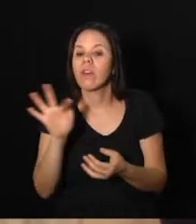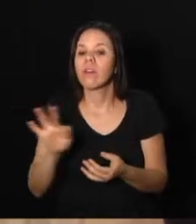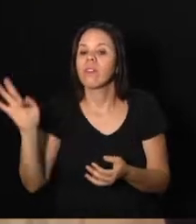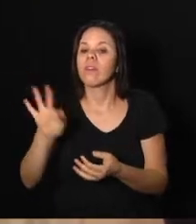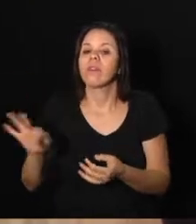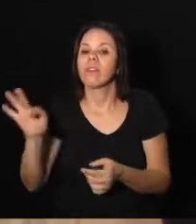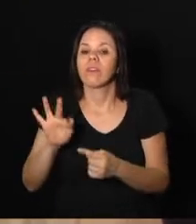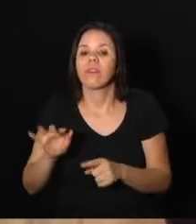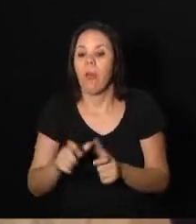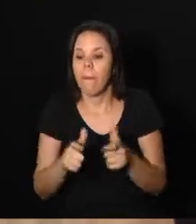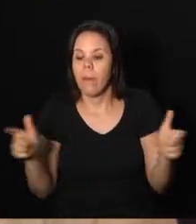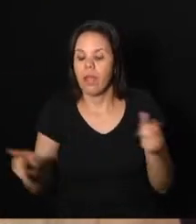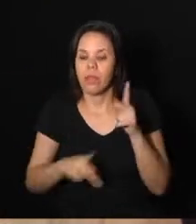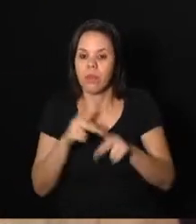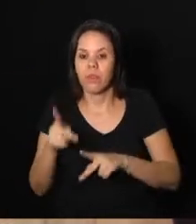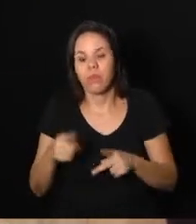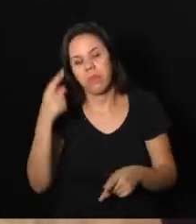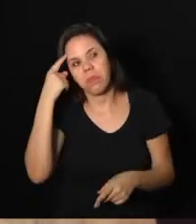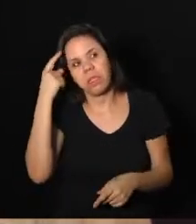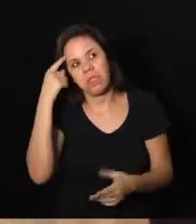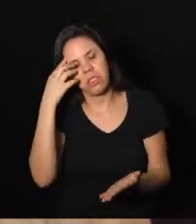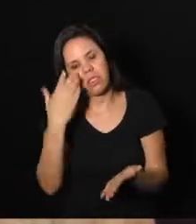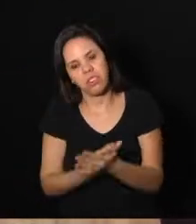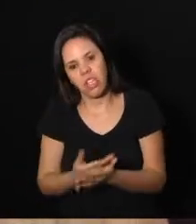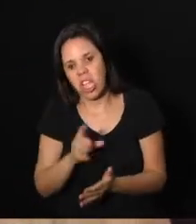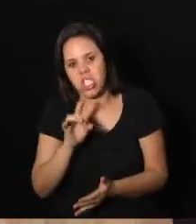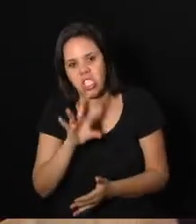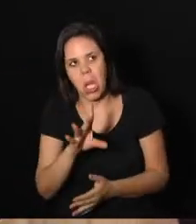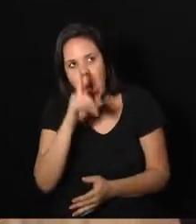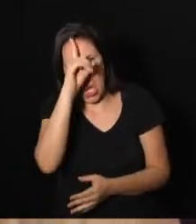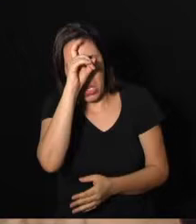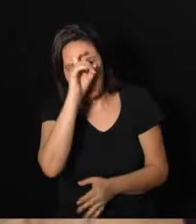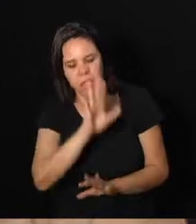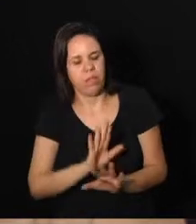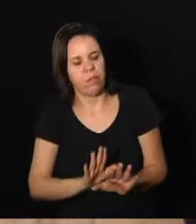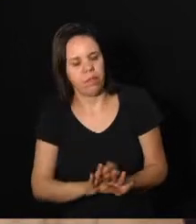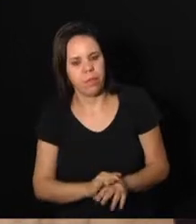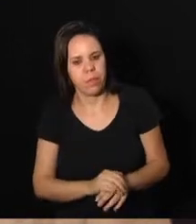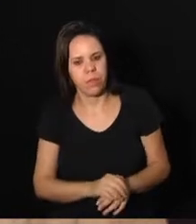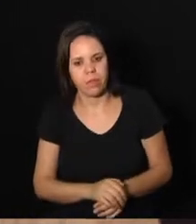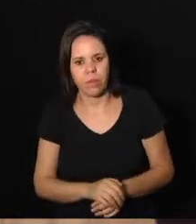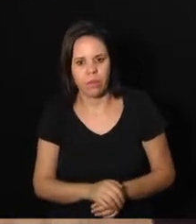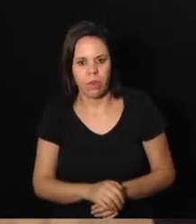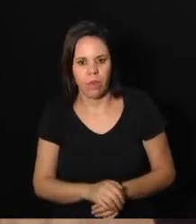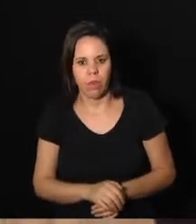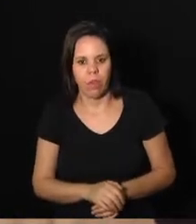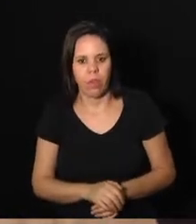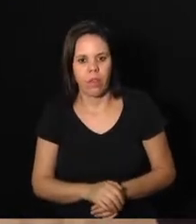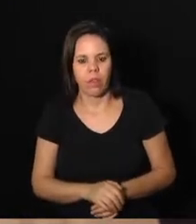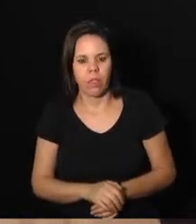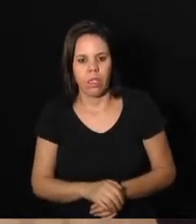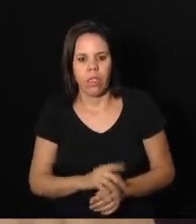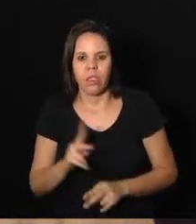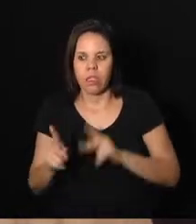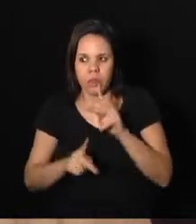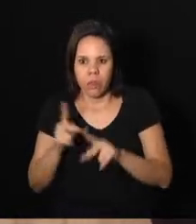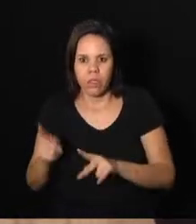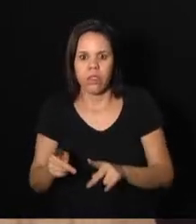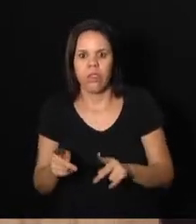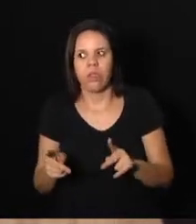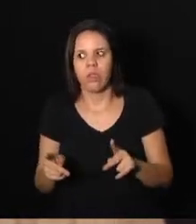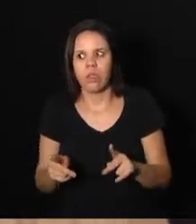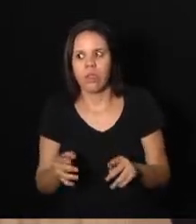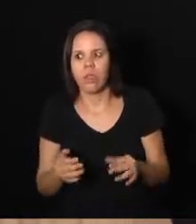das pessoas até acredita, até hoje, que a Unicamp é apenas o hospital, né? E os próprios moradores de